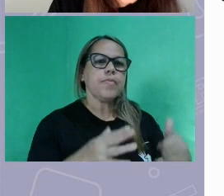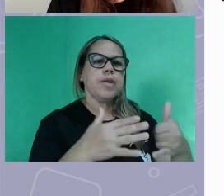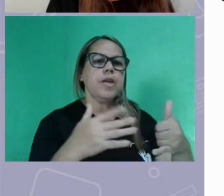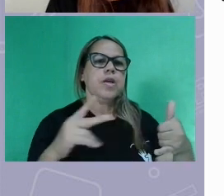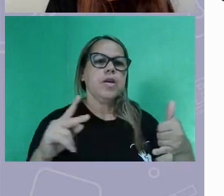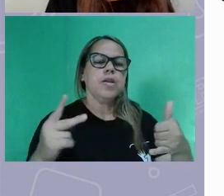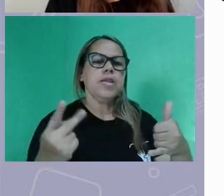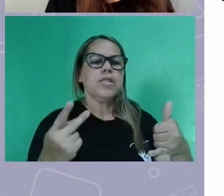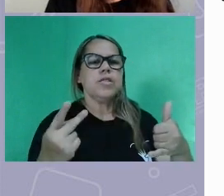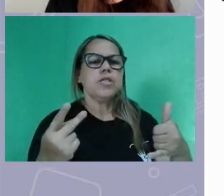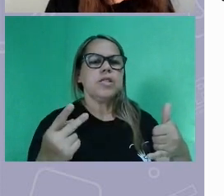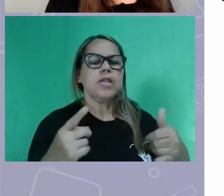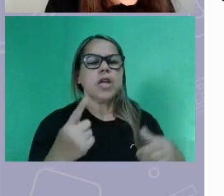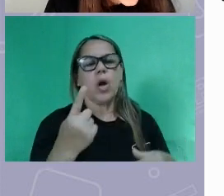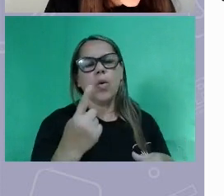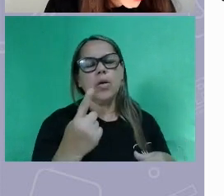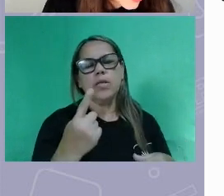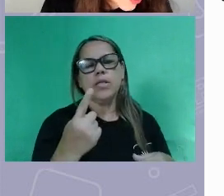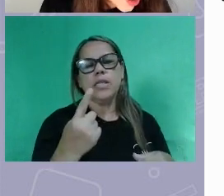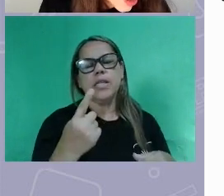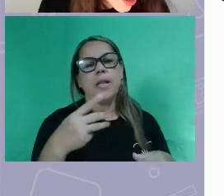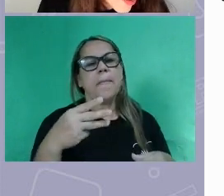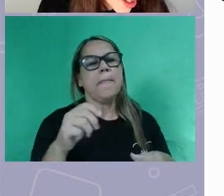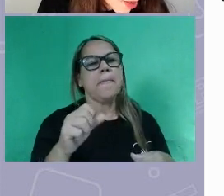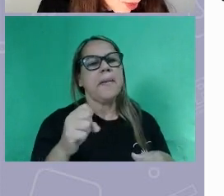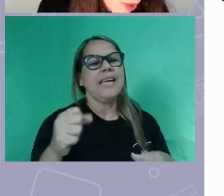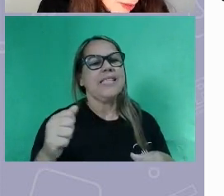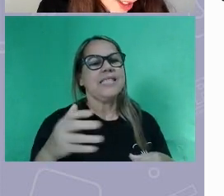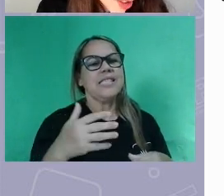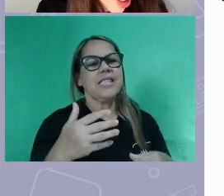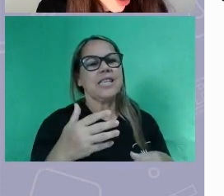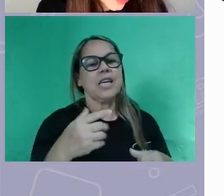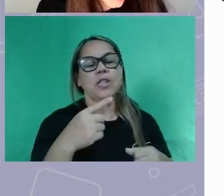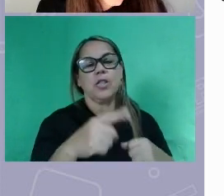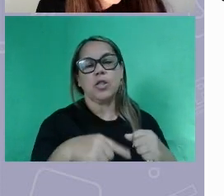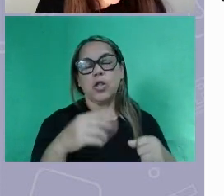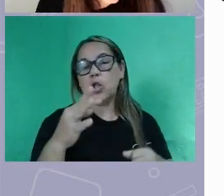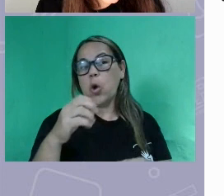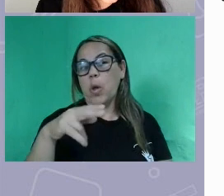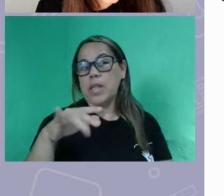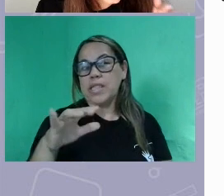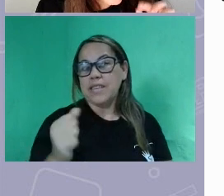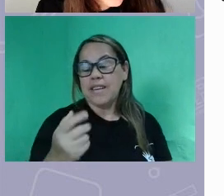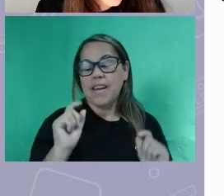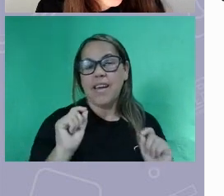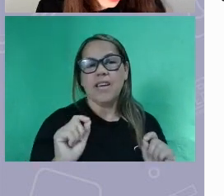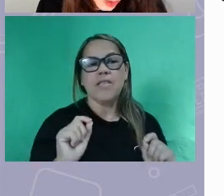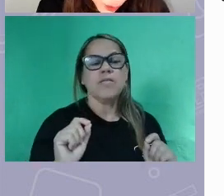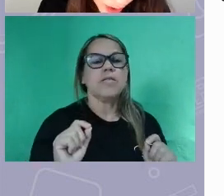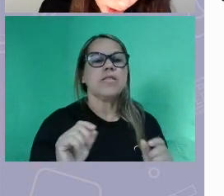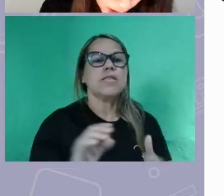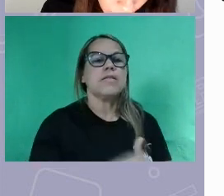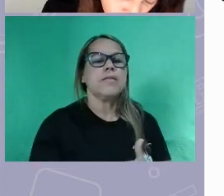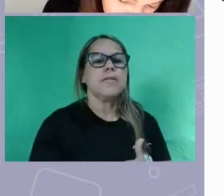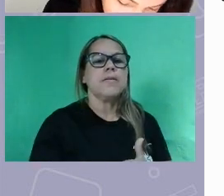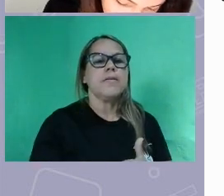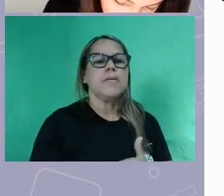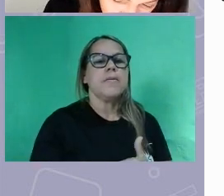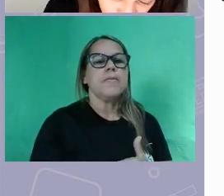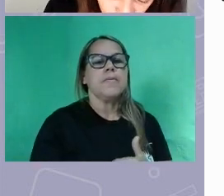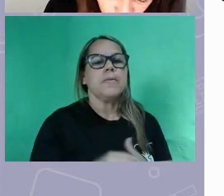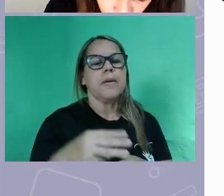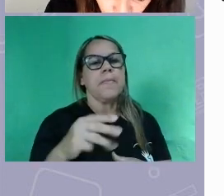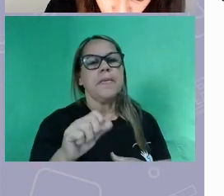uma unidade de massa atômica onde essa unidade de massa atômica gente é a massa é 1 sobre 12 U